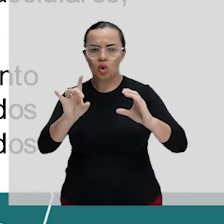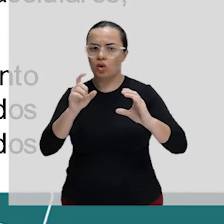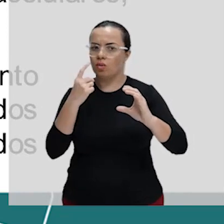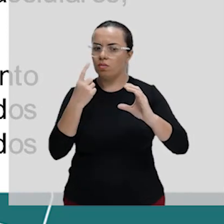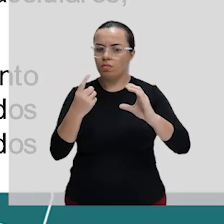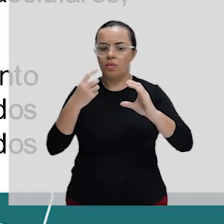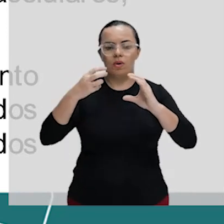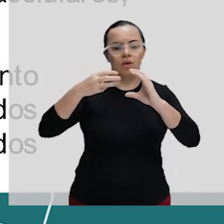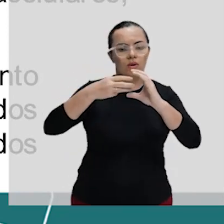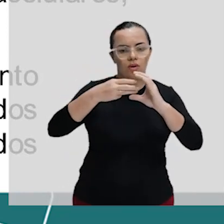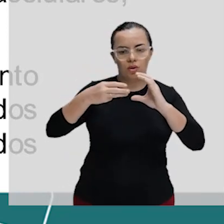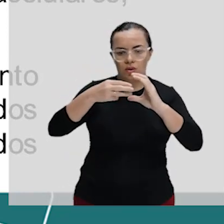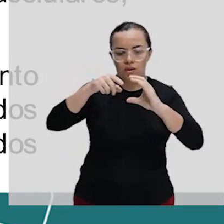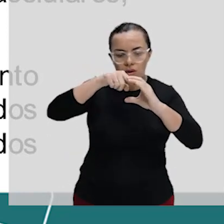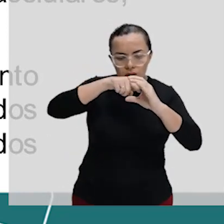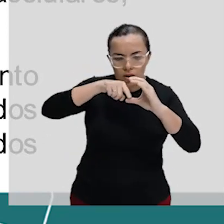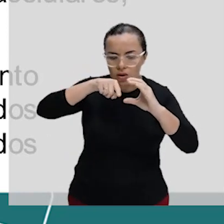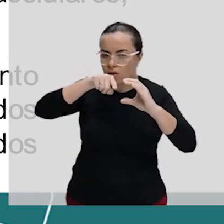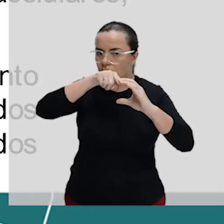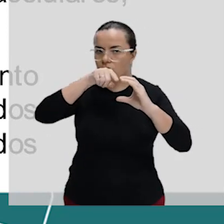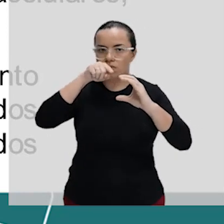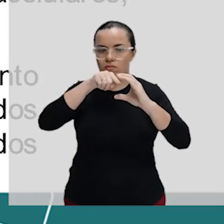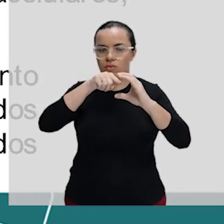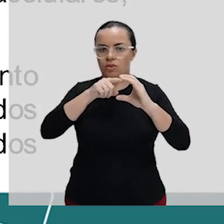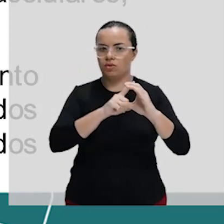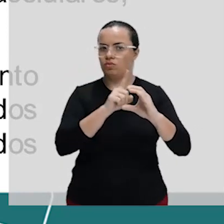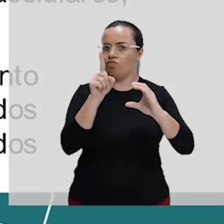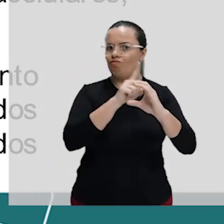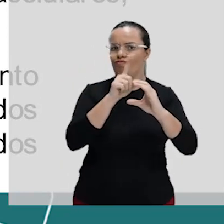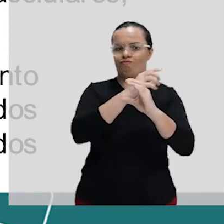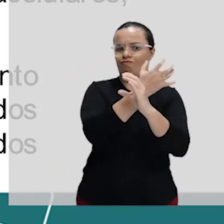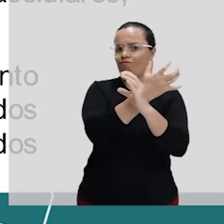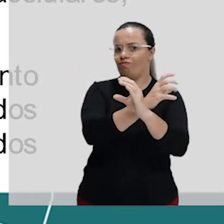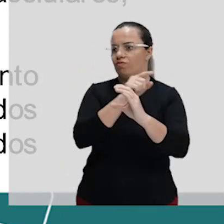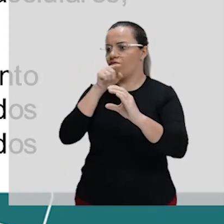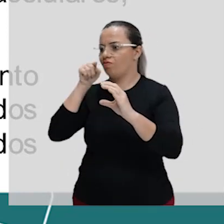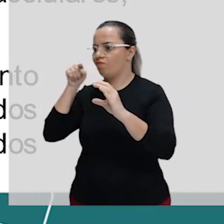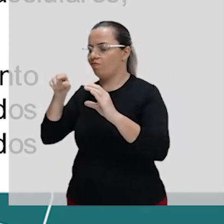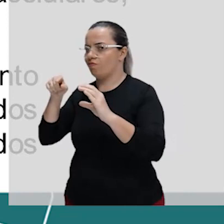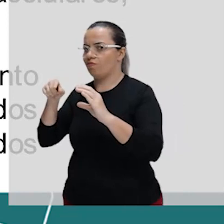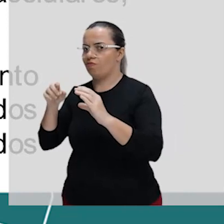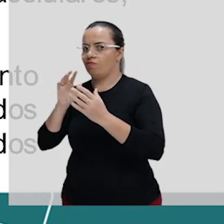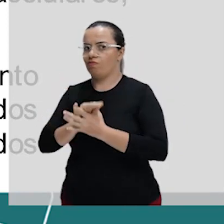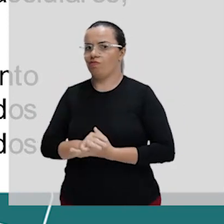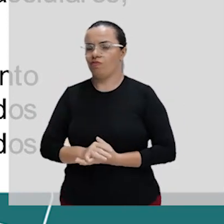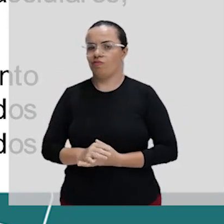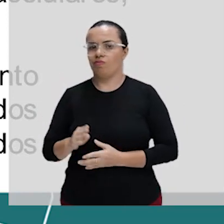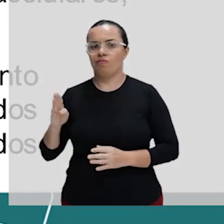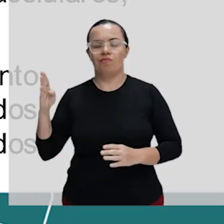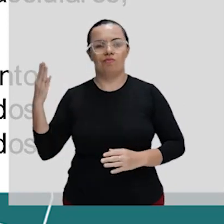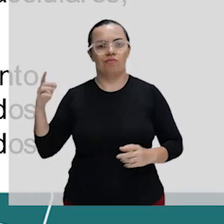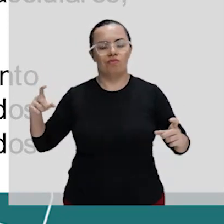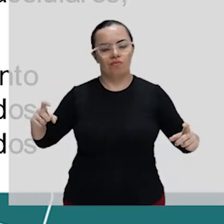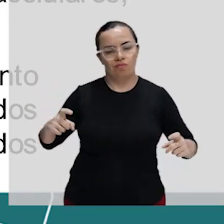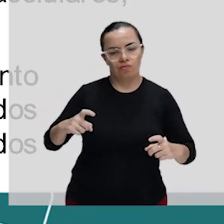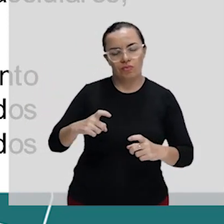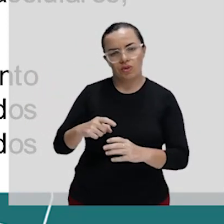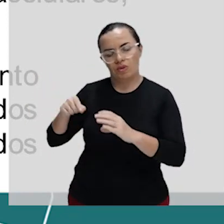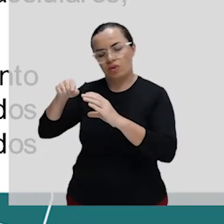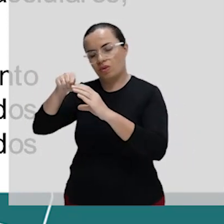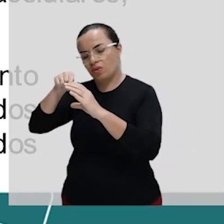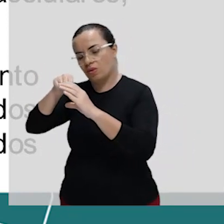em células eucarióticas. Então, você não vai encontrar citoesqueleto, por exemplo, em bactérias, que são células